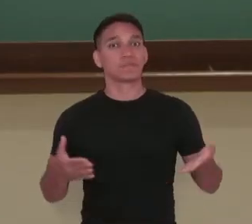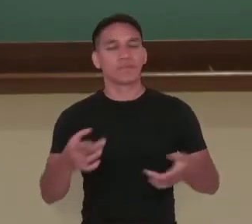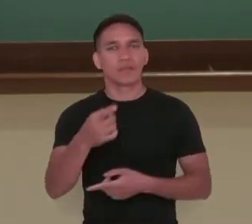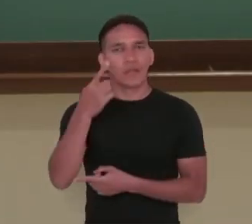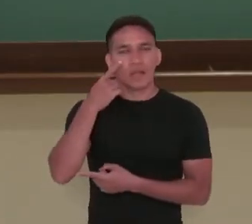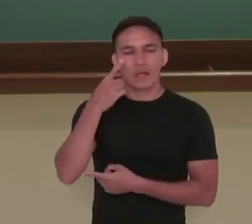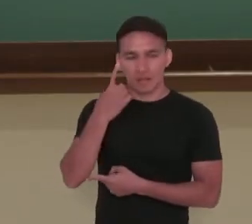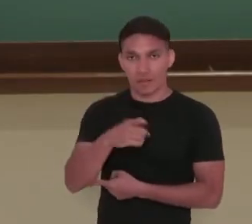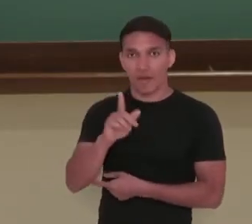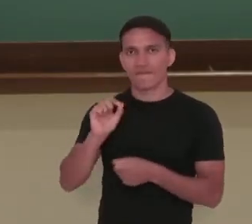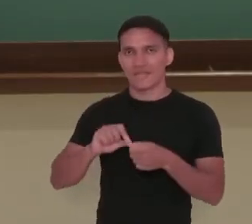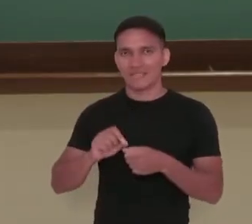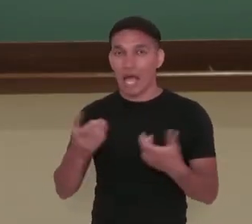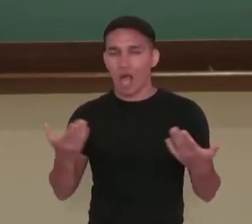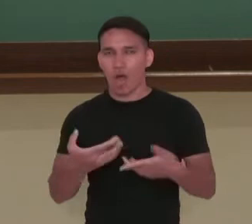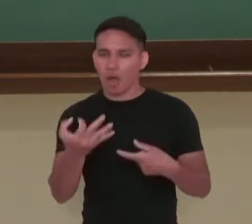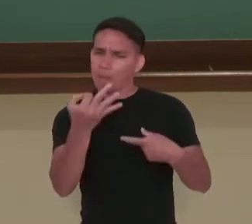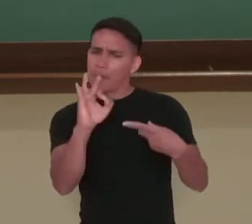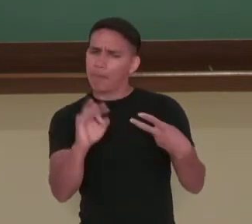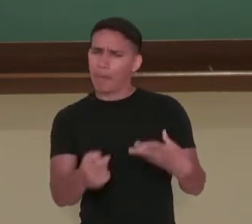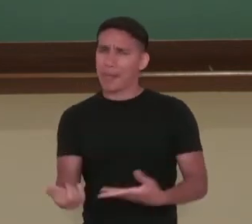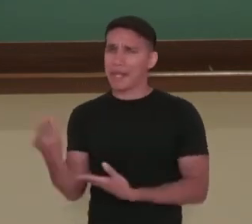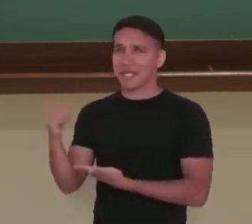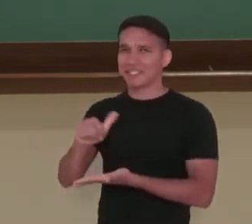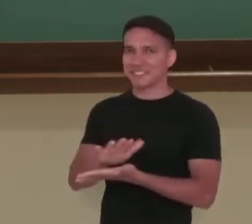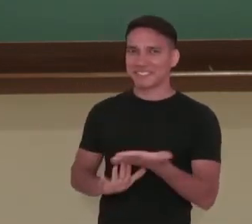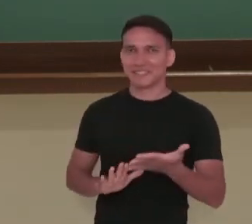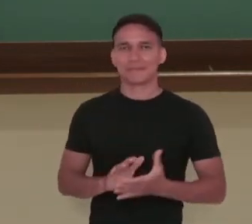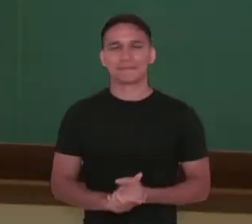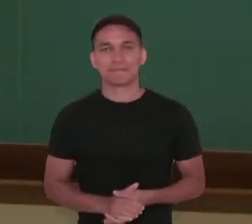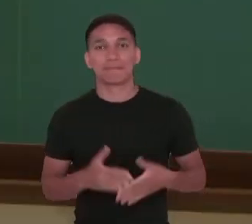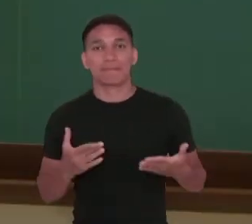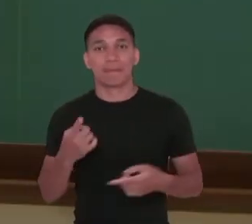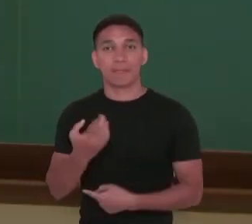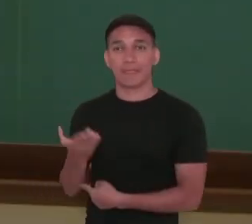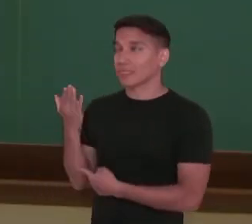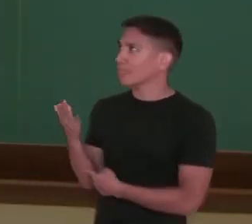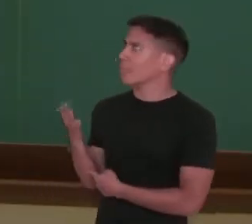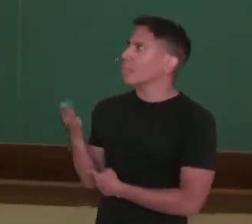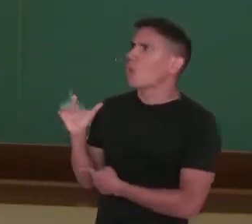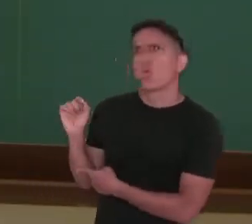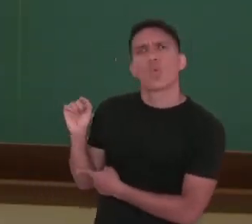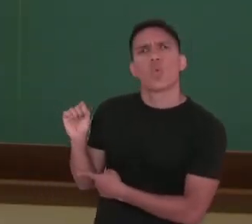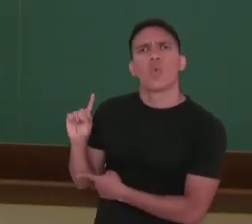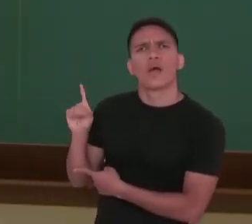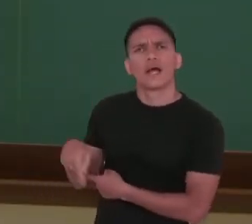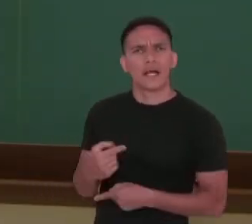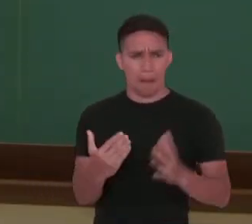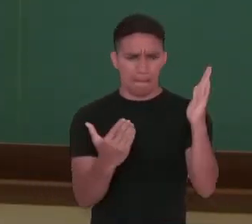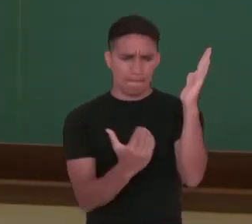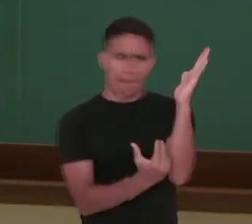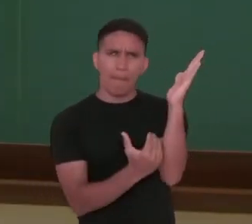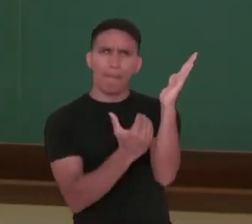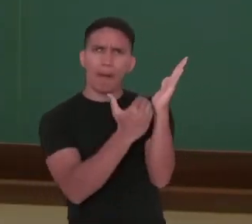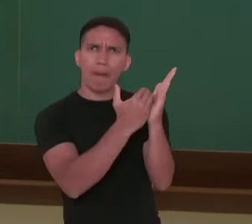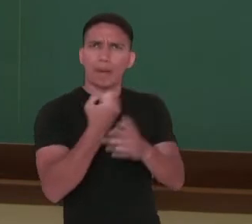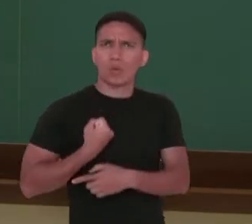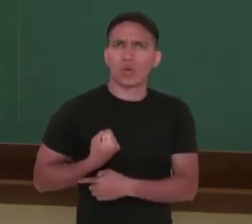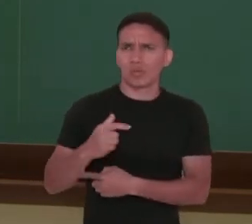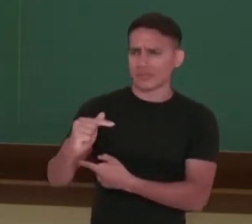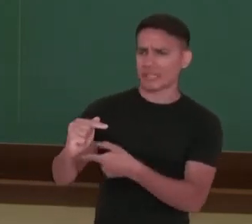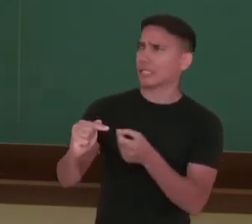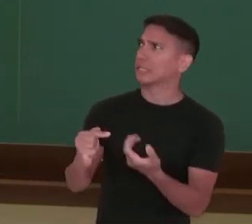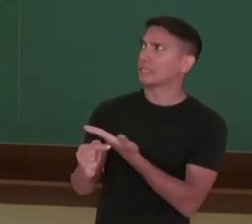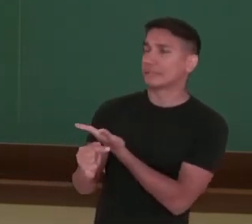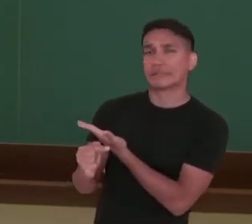Então, pessoal, vamos fazer a correção dessa atividade? Galera, qual é a ordem de grandeza do número 7